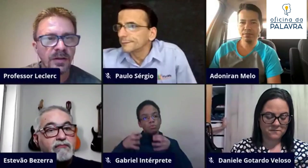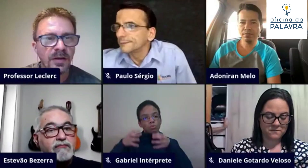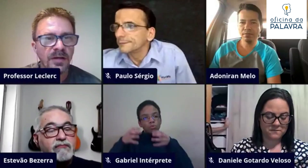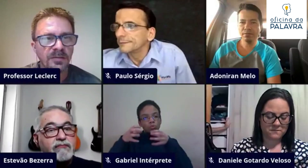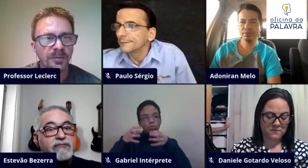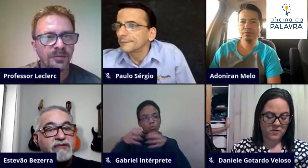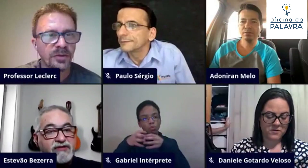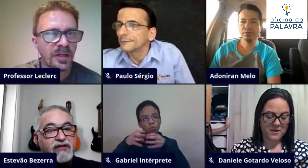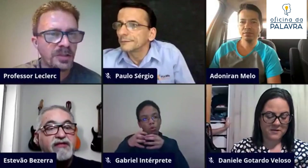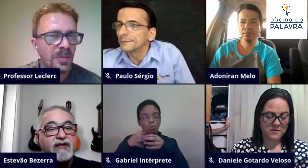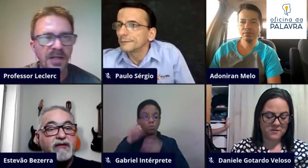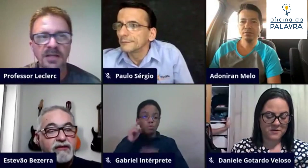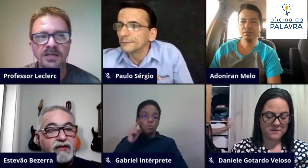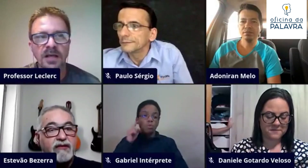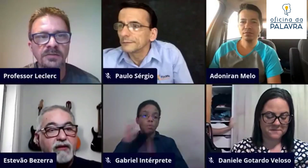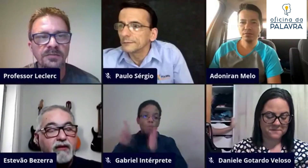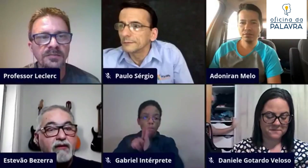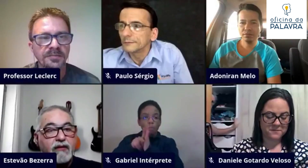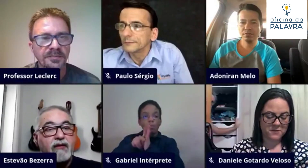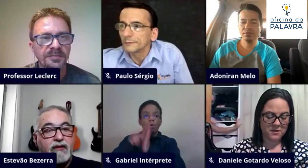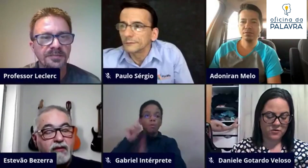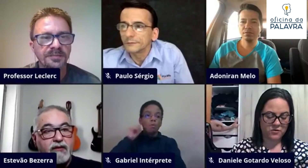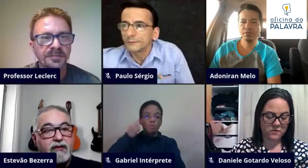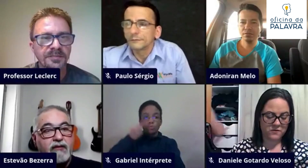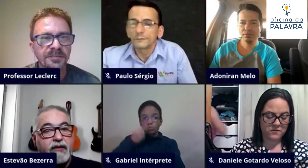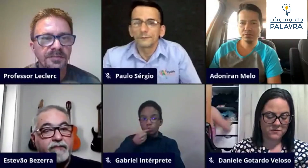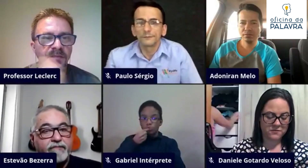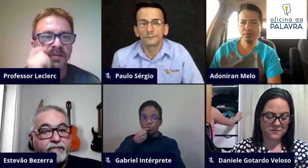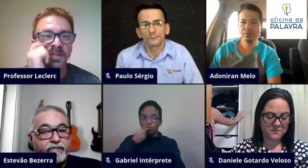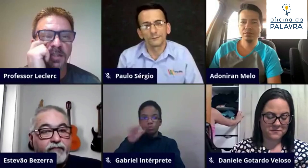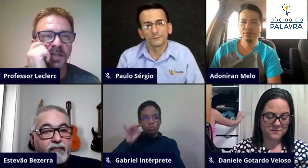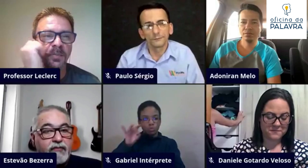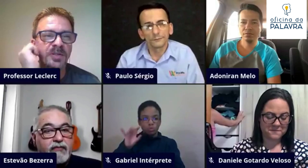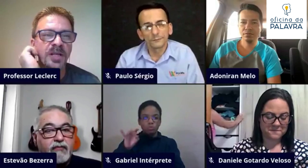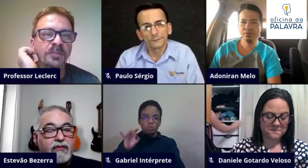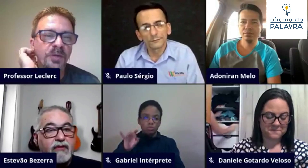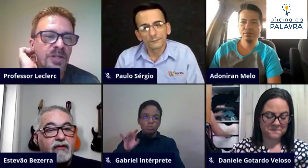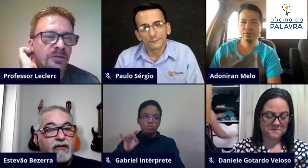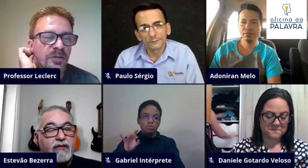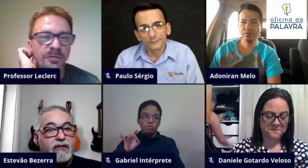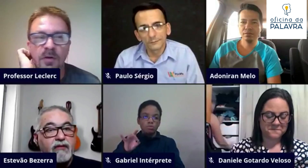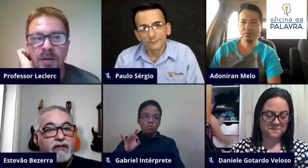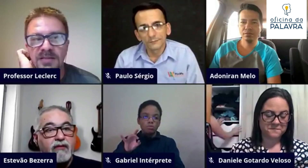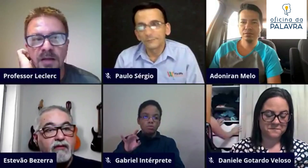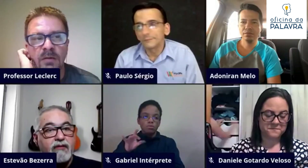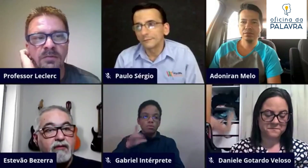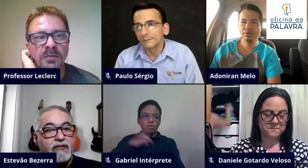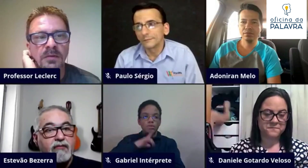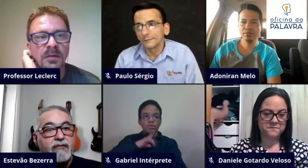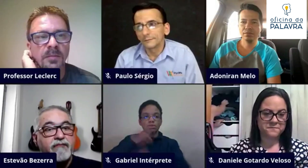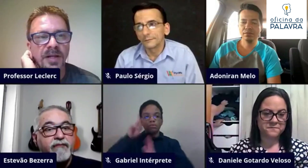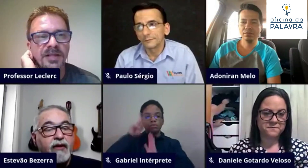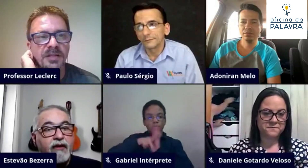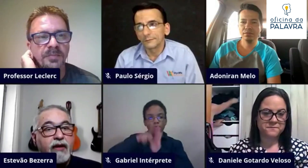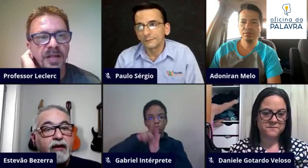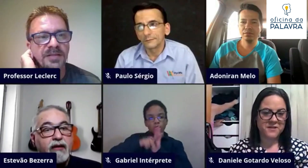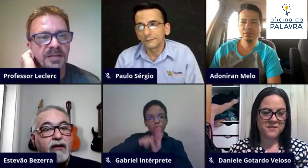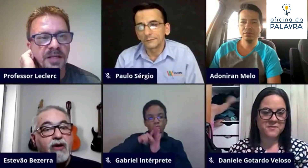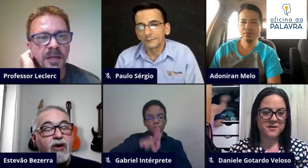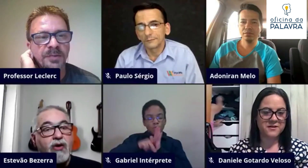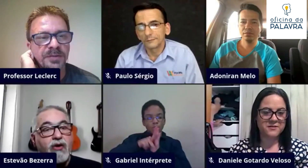surdos, né? São profissionais especializados. Uhum. Vocês têm projetos de formação para